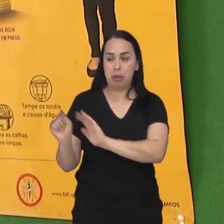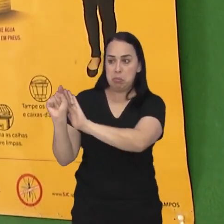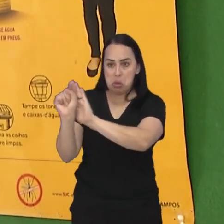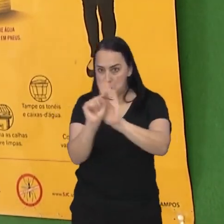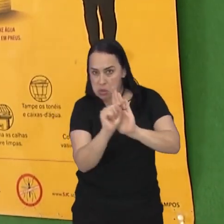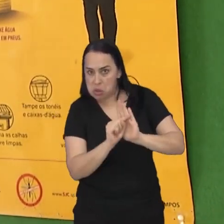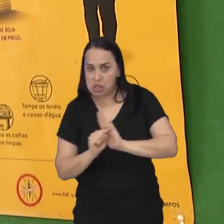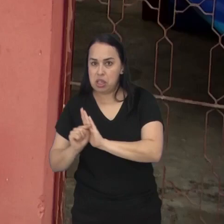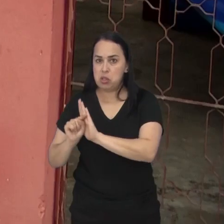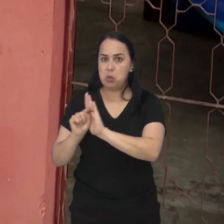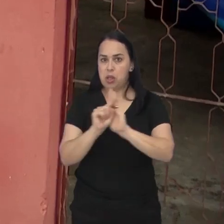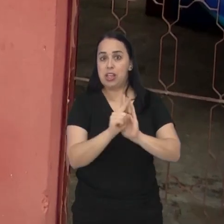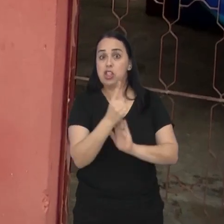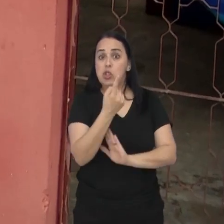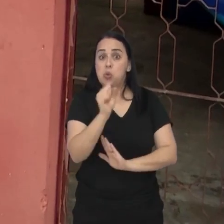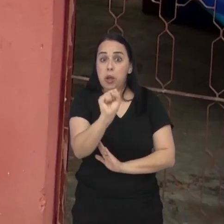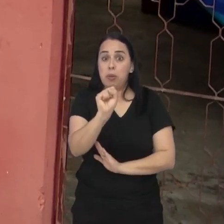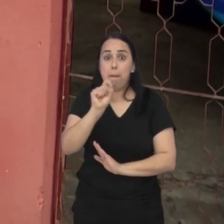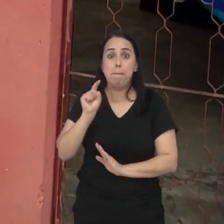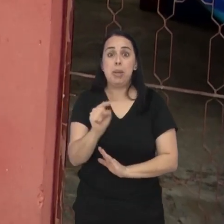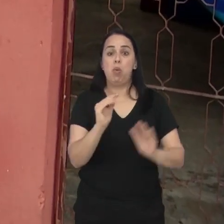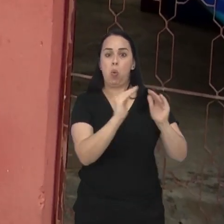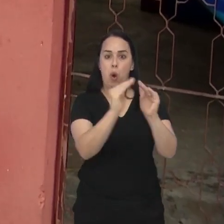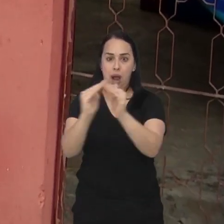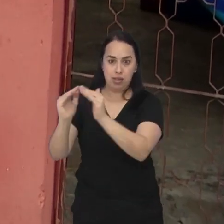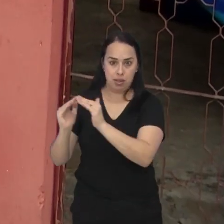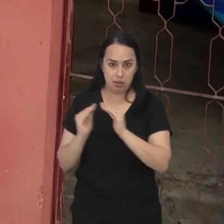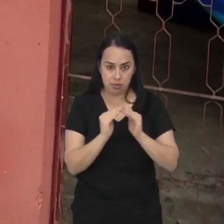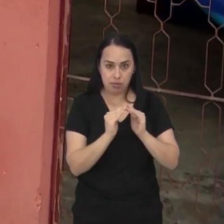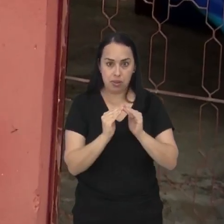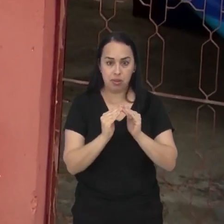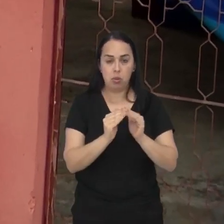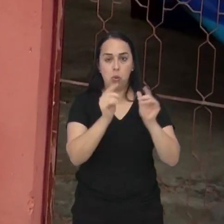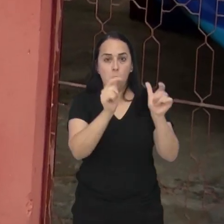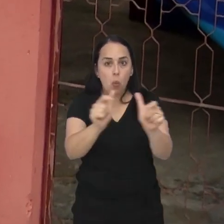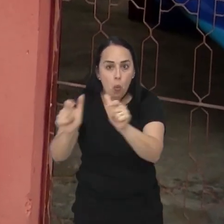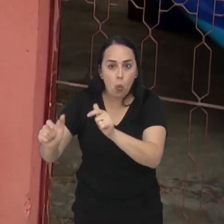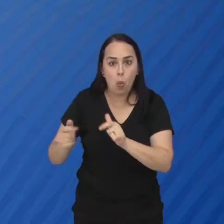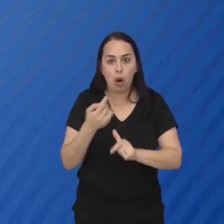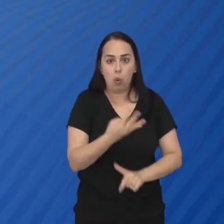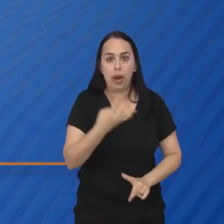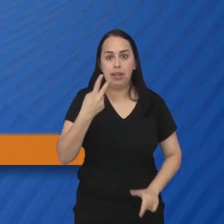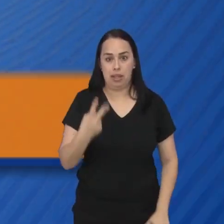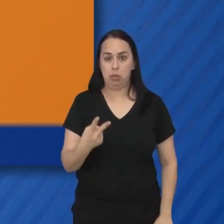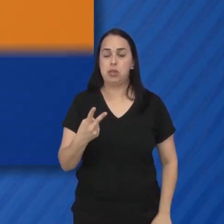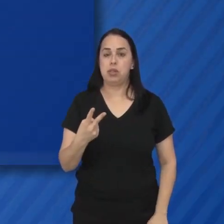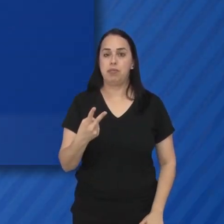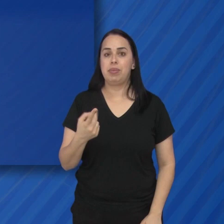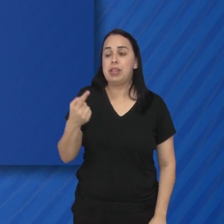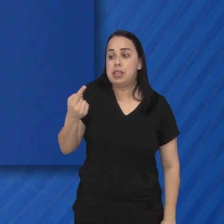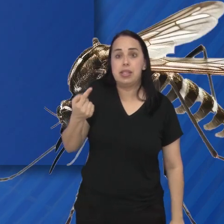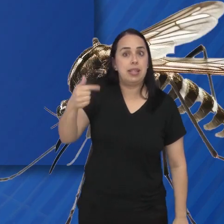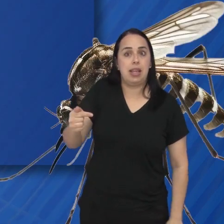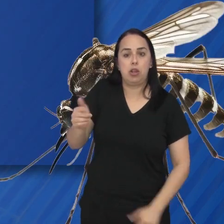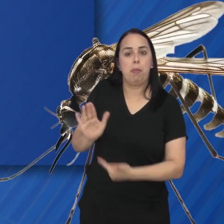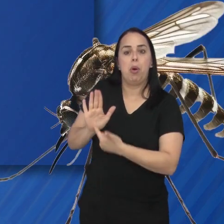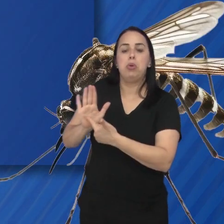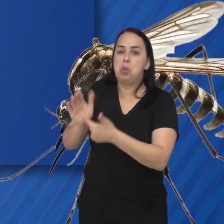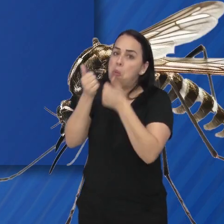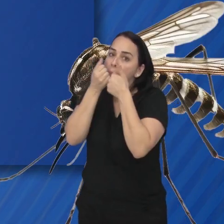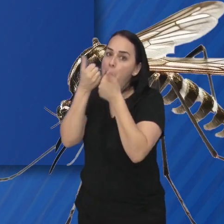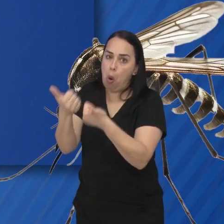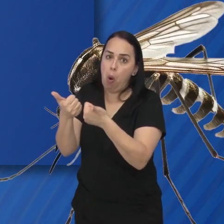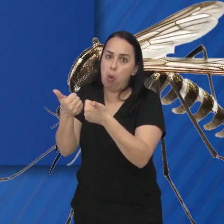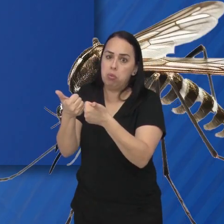em risco de epidemia. Para o levantamento, foram fiscalizados cerca de 18.000 imóveis. Das 42 áreas visitadas,